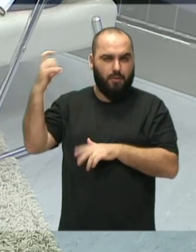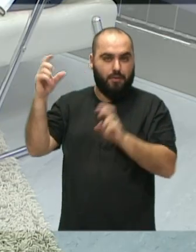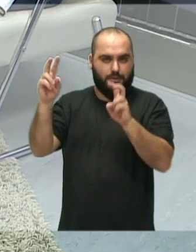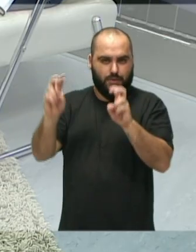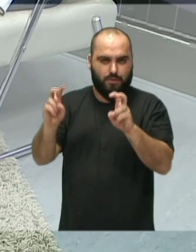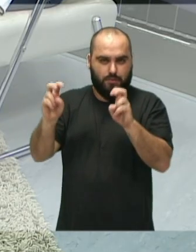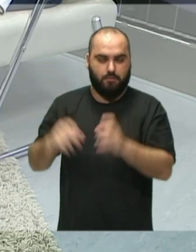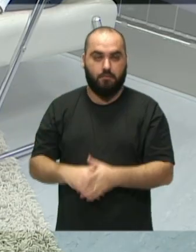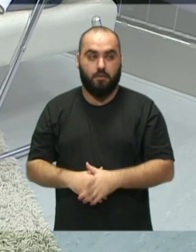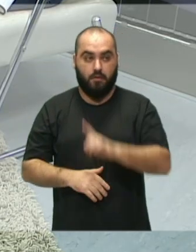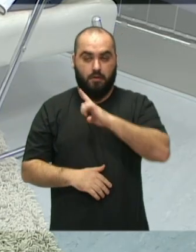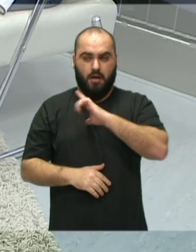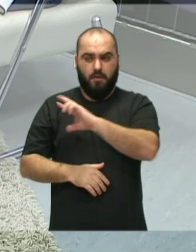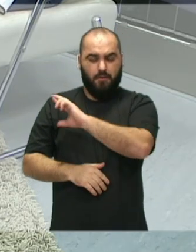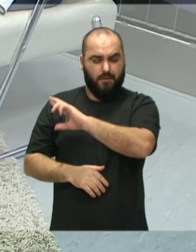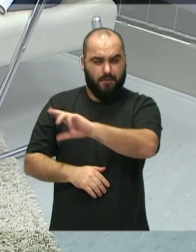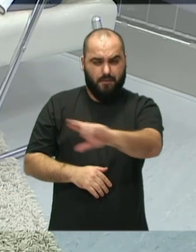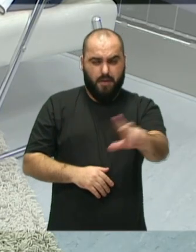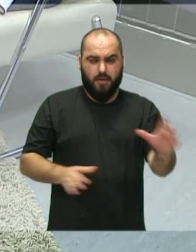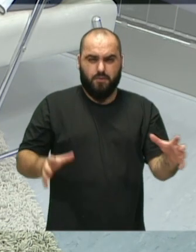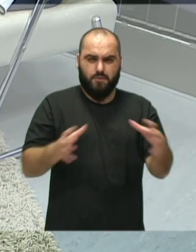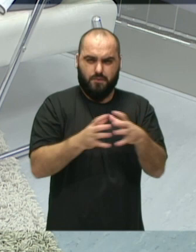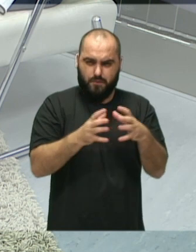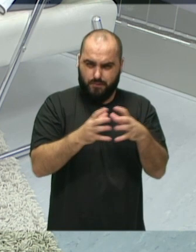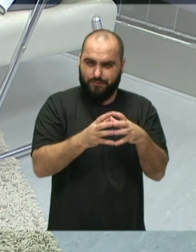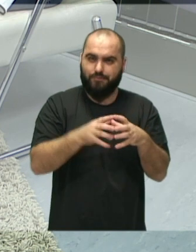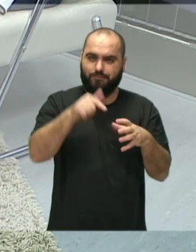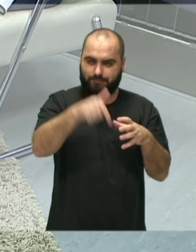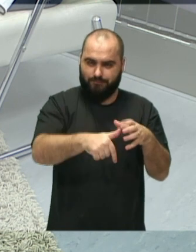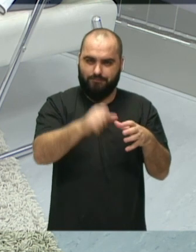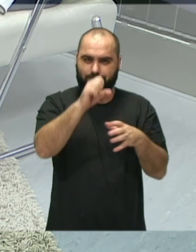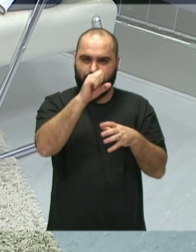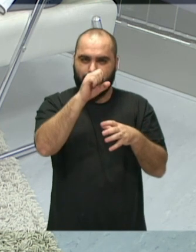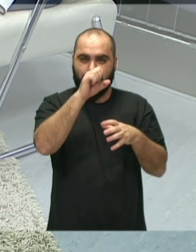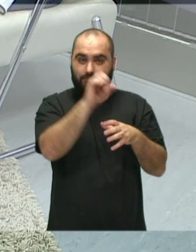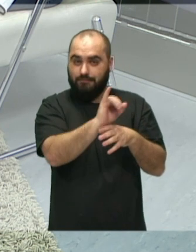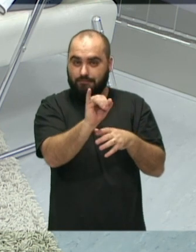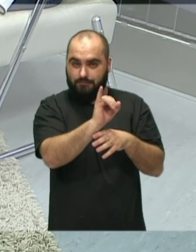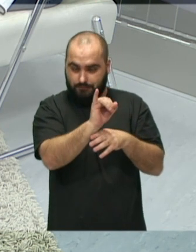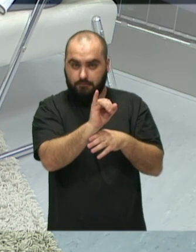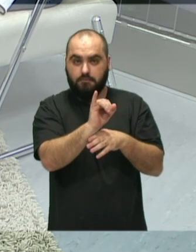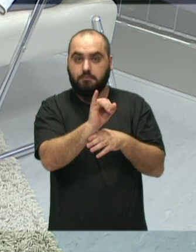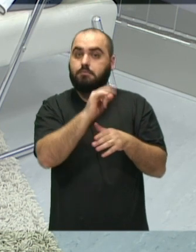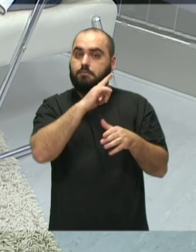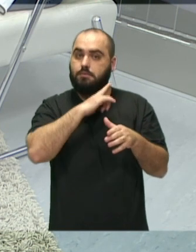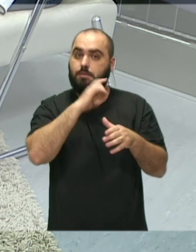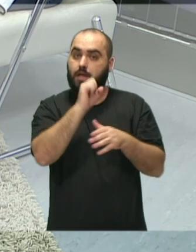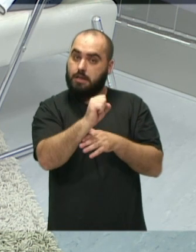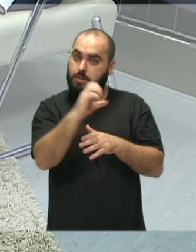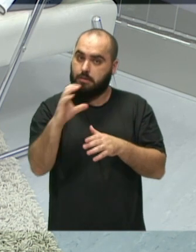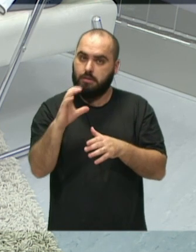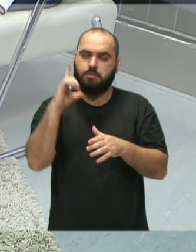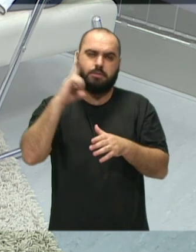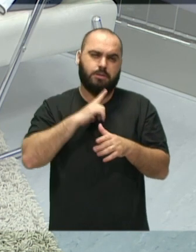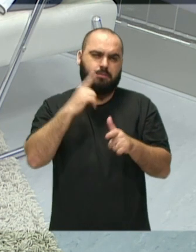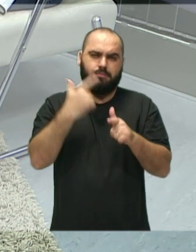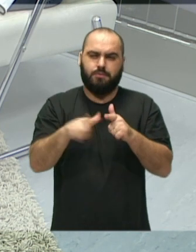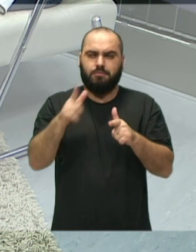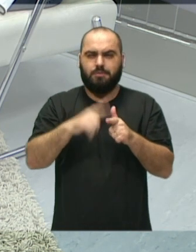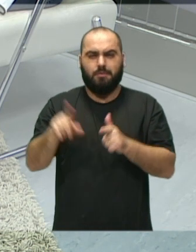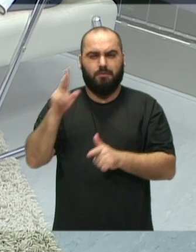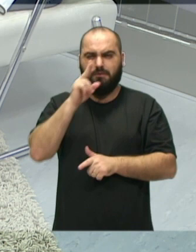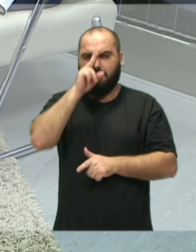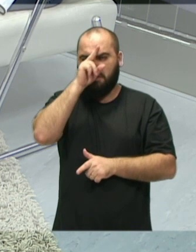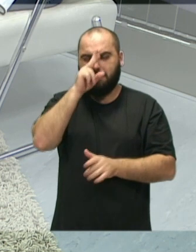do município, principalmente também grupos de segurança pública. E esse problema tem se agravado na cidade, né, vereador? O Ministério